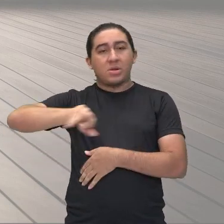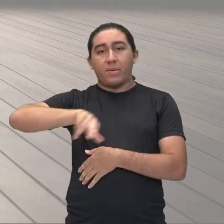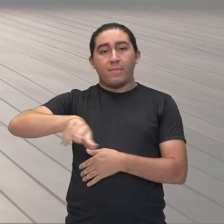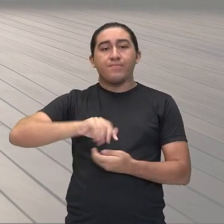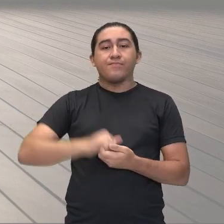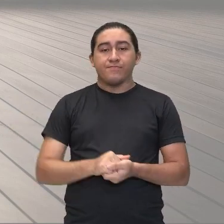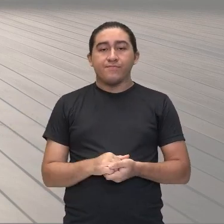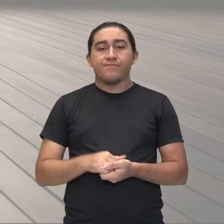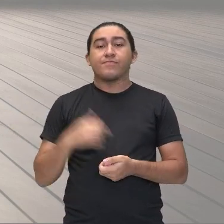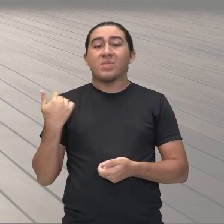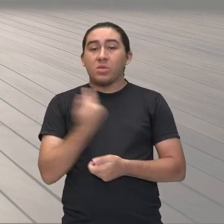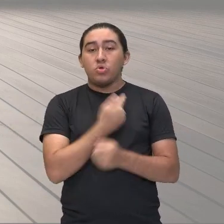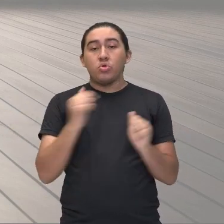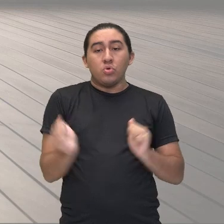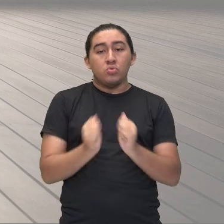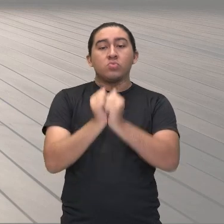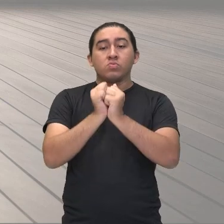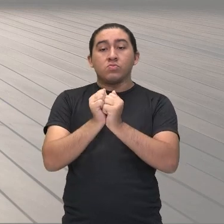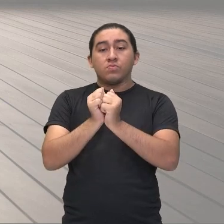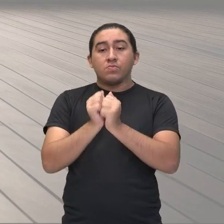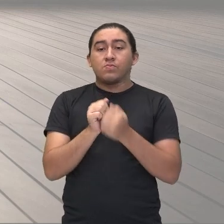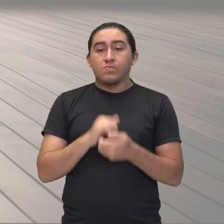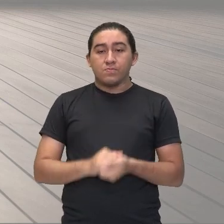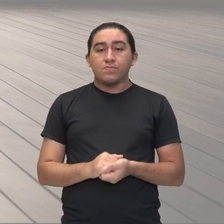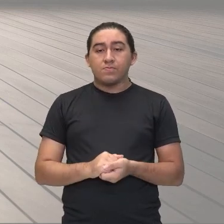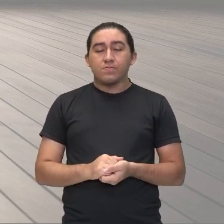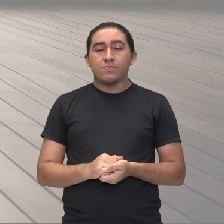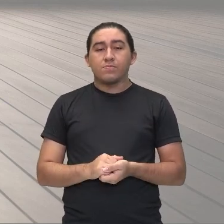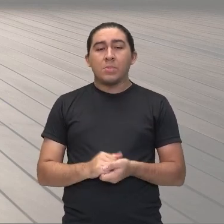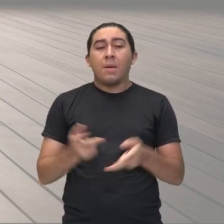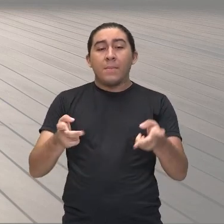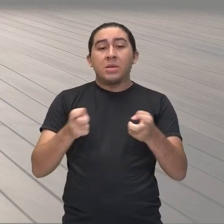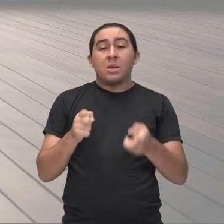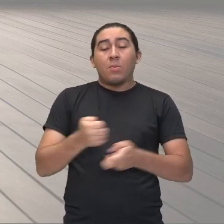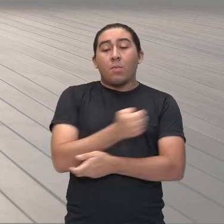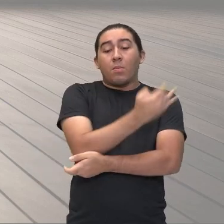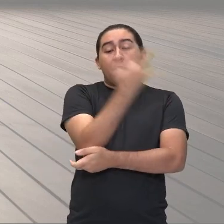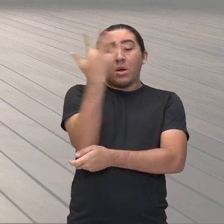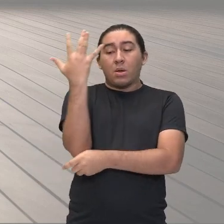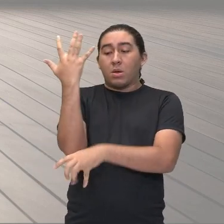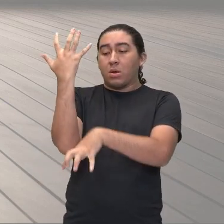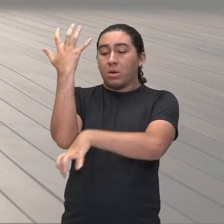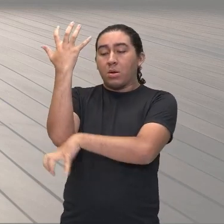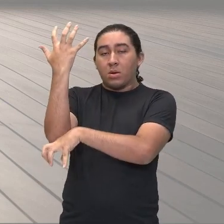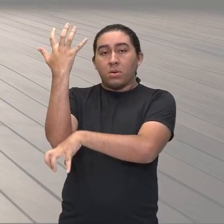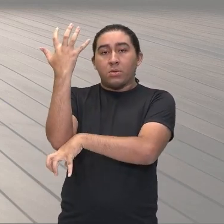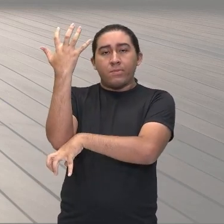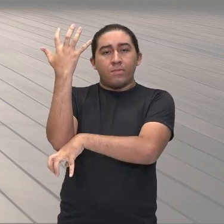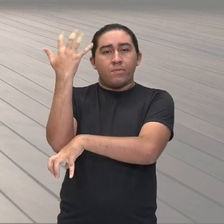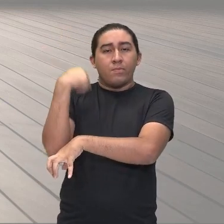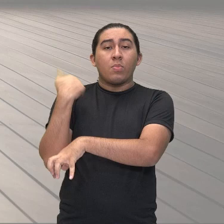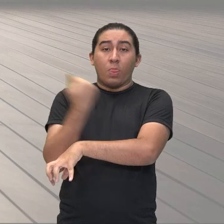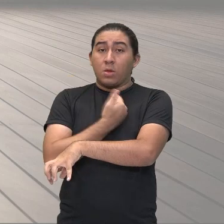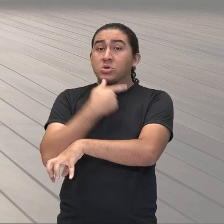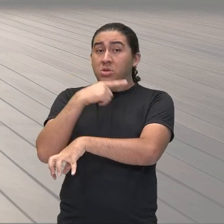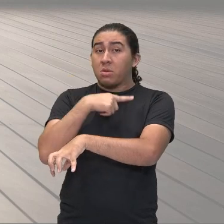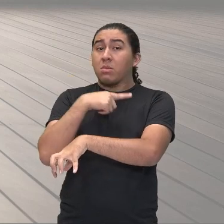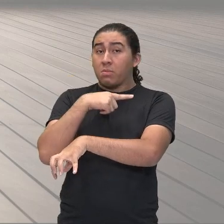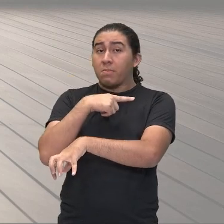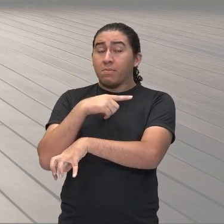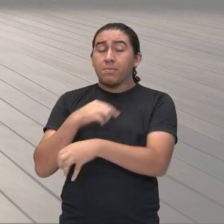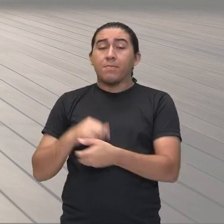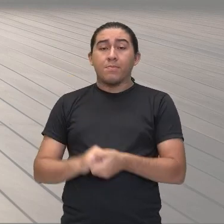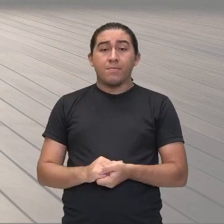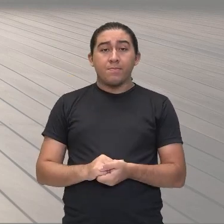estamos juntos. Percebam as raízes. Nós temos raízes profundas.